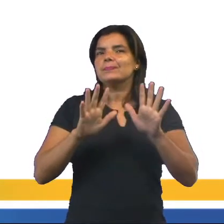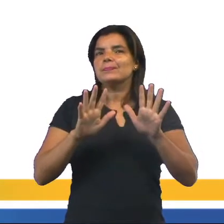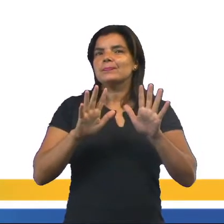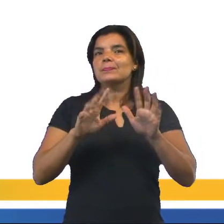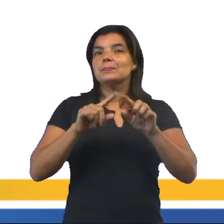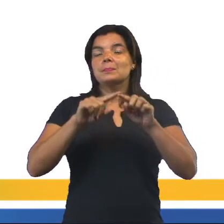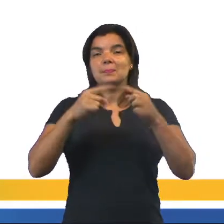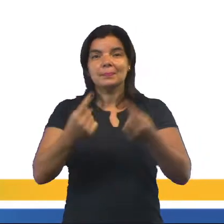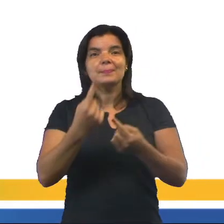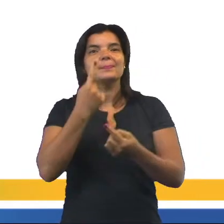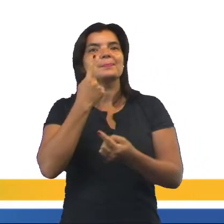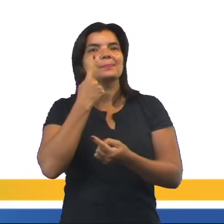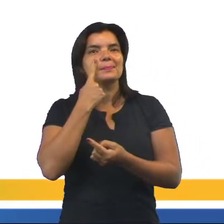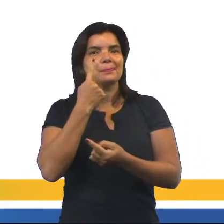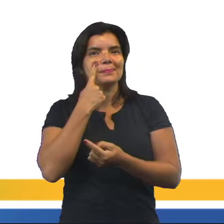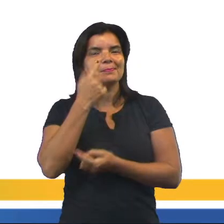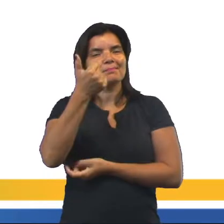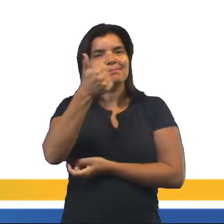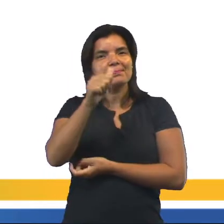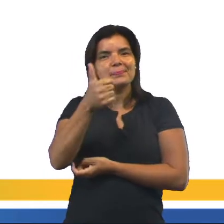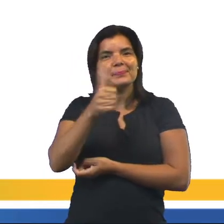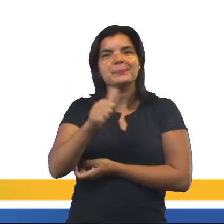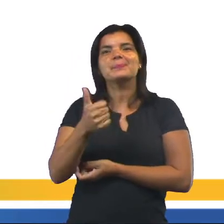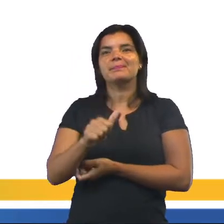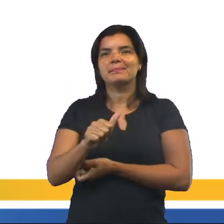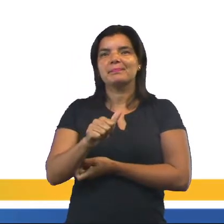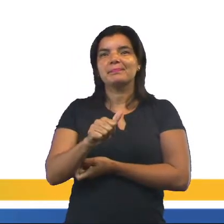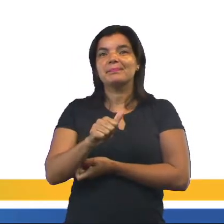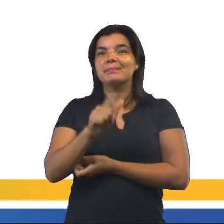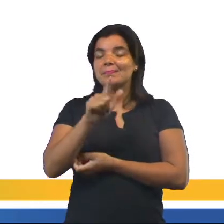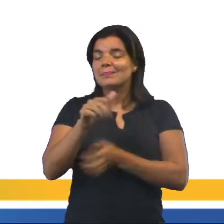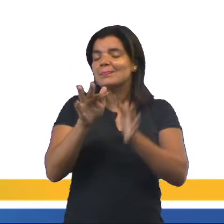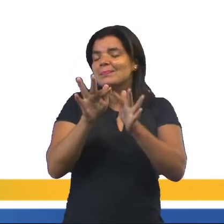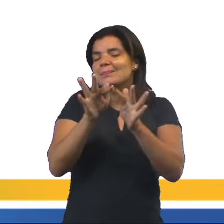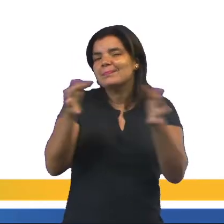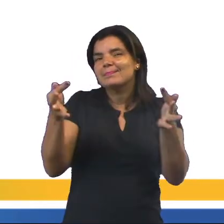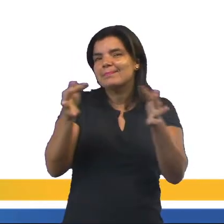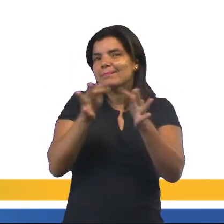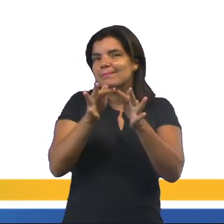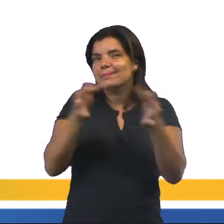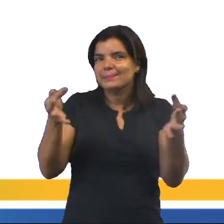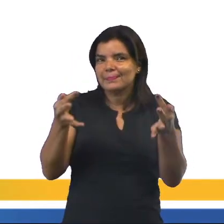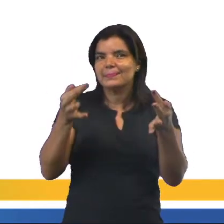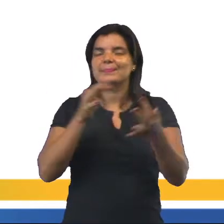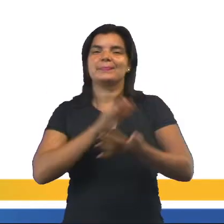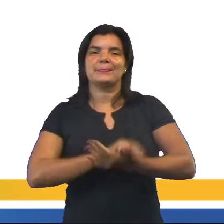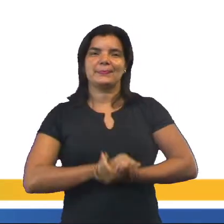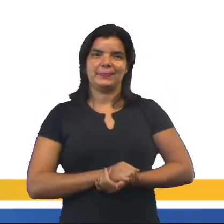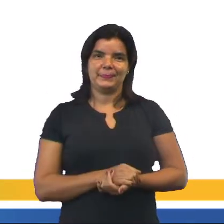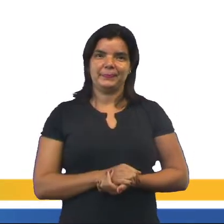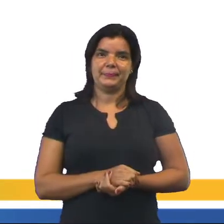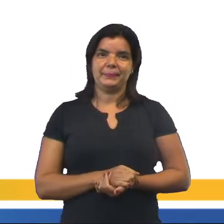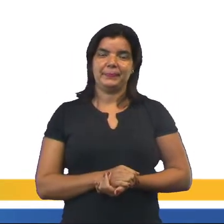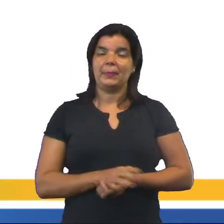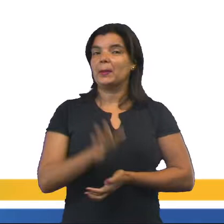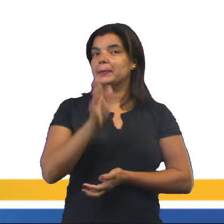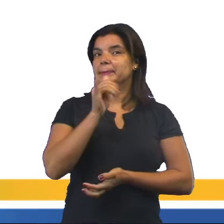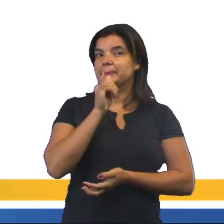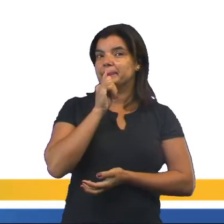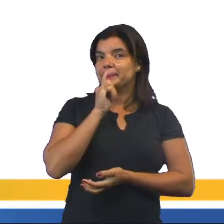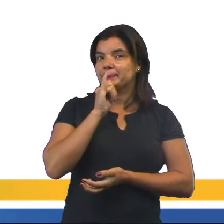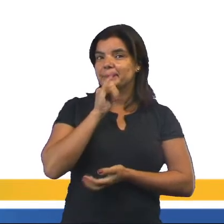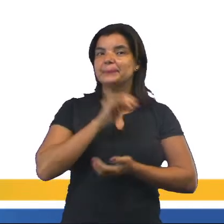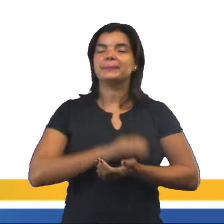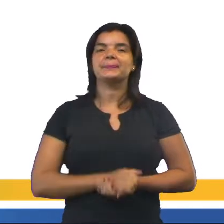parecer confuso, mas veremos que a verificação delas é bastante